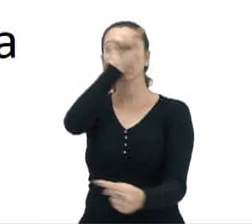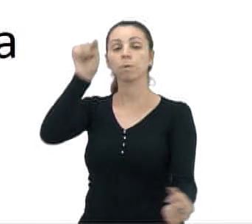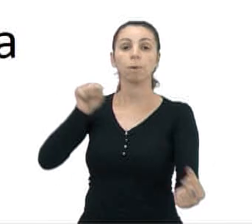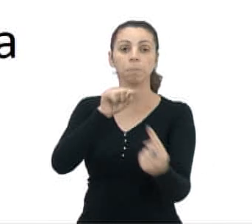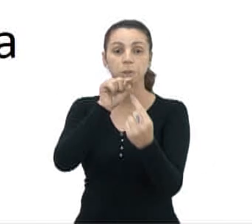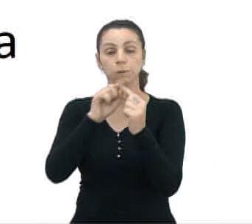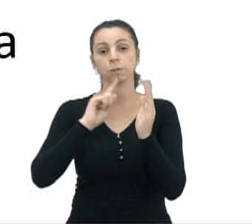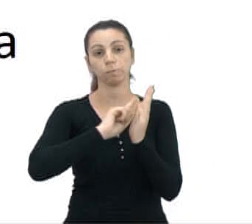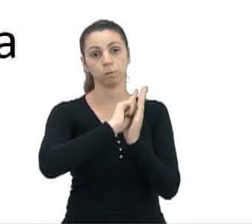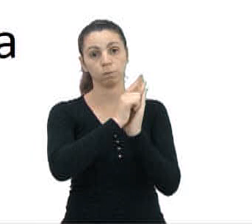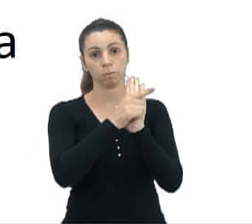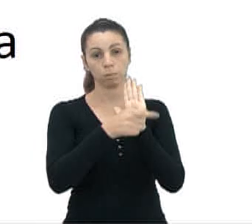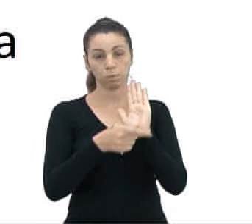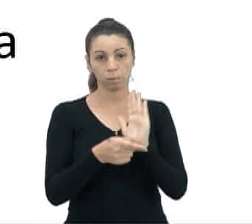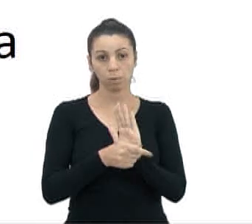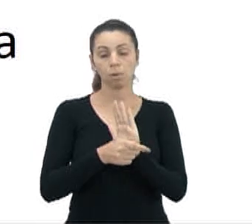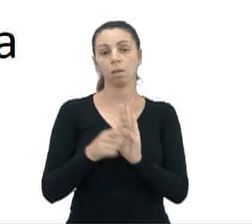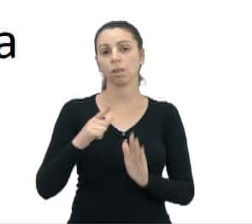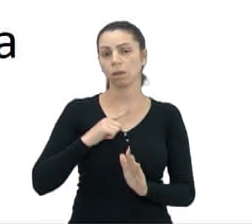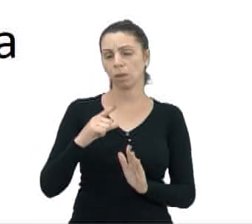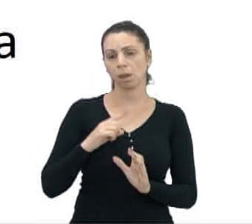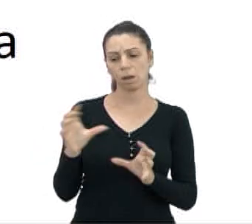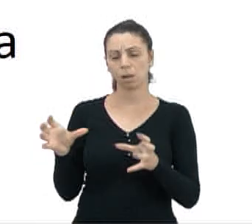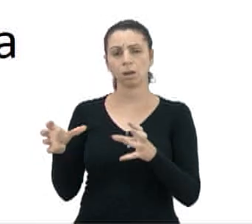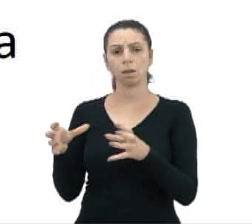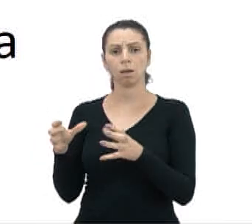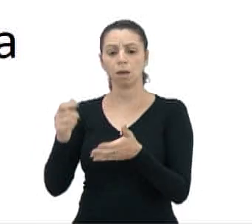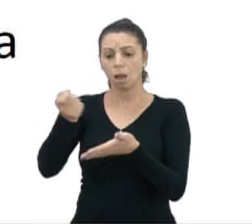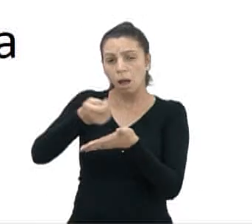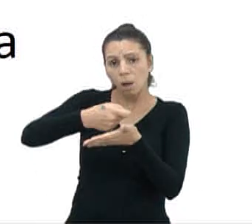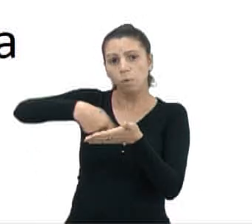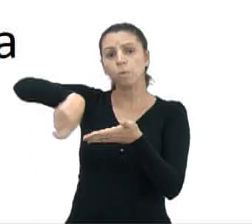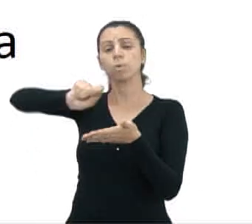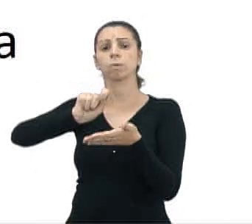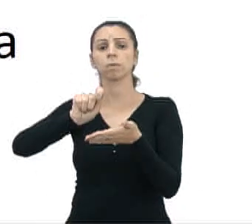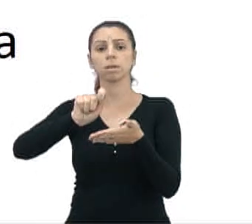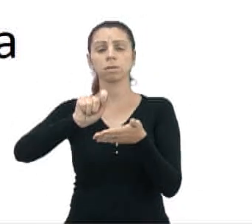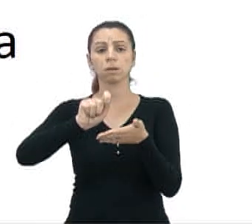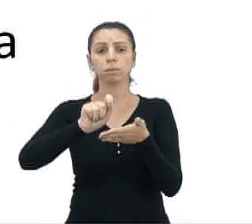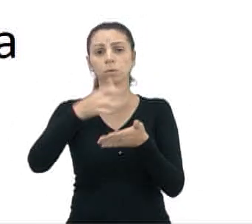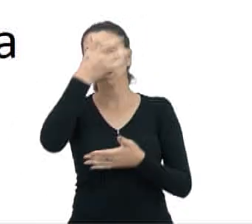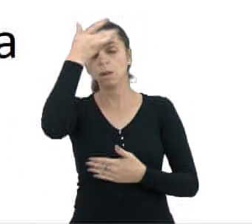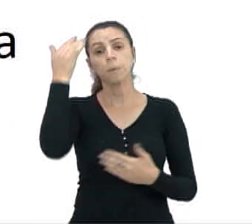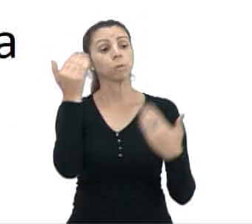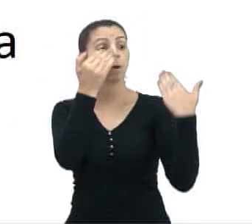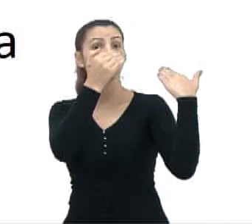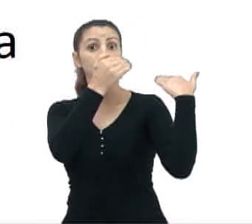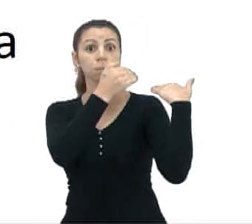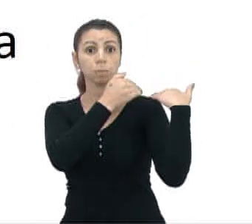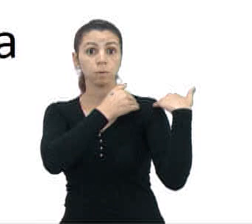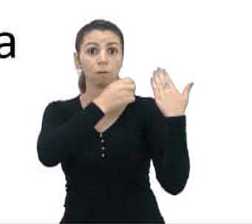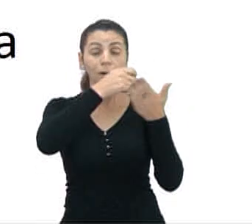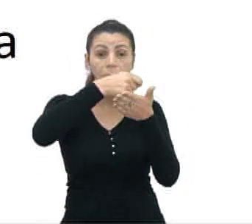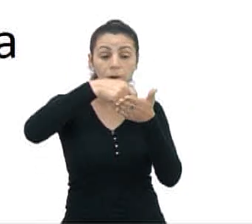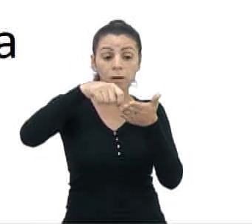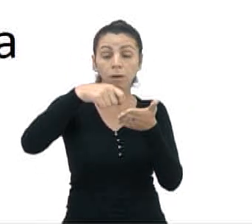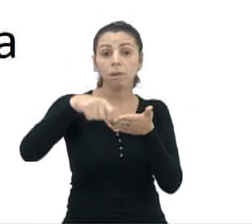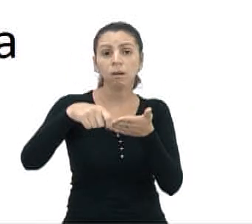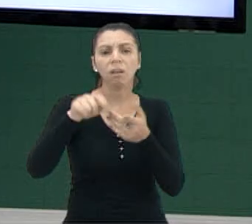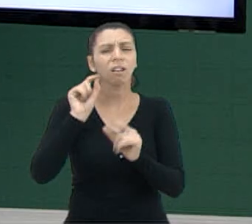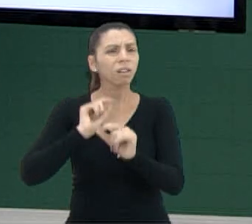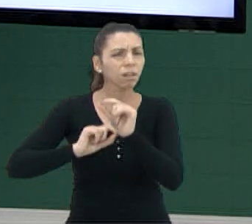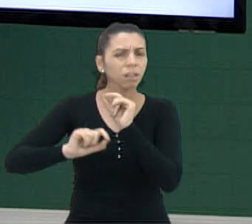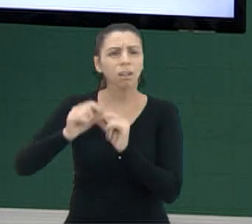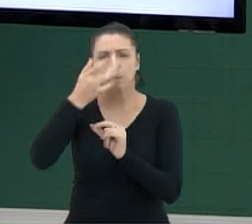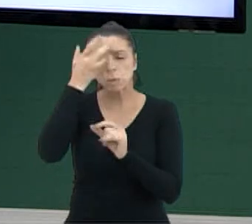objetivo do gênero, há nos editoriais a assinatura de seu autor? Então, quem faz o editorial?